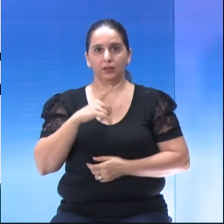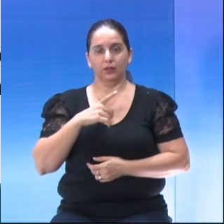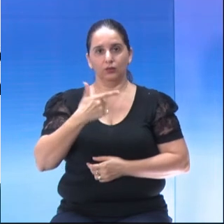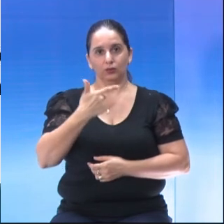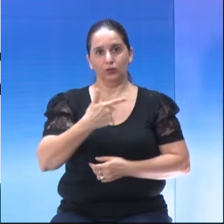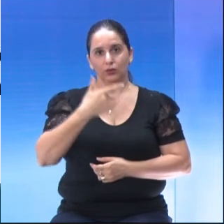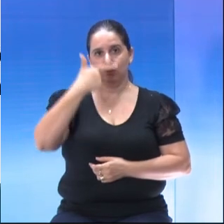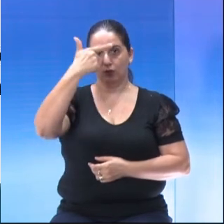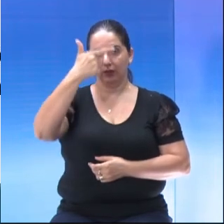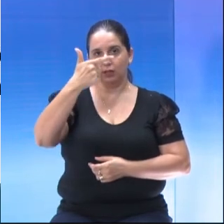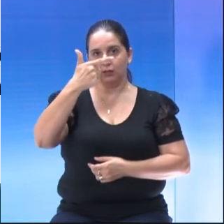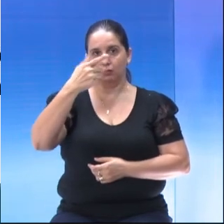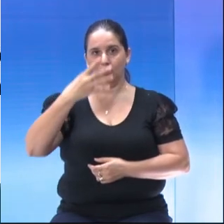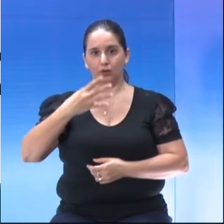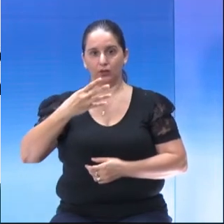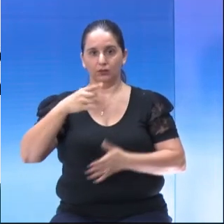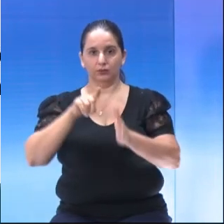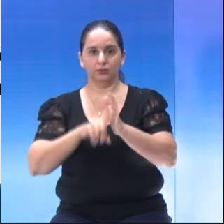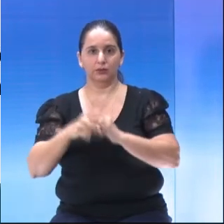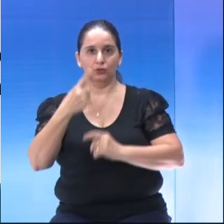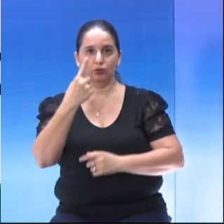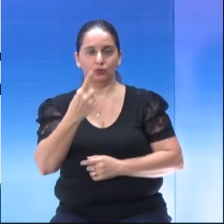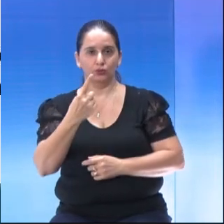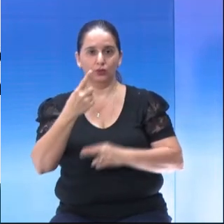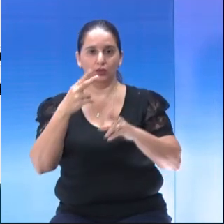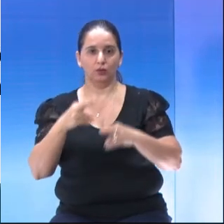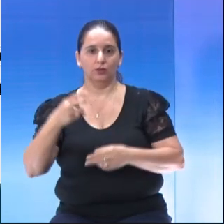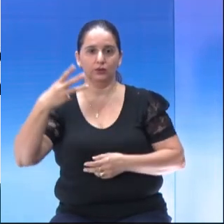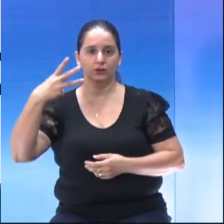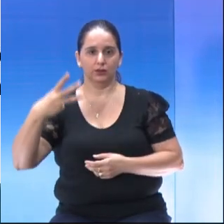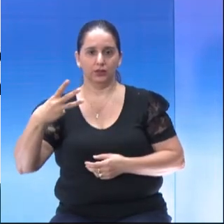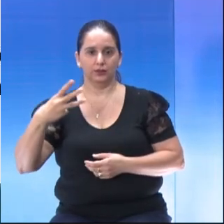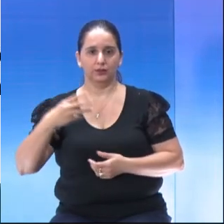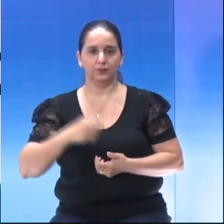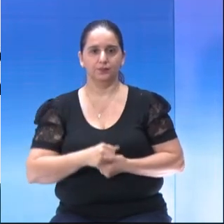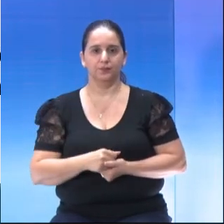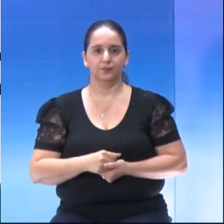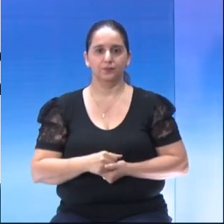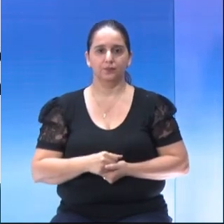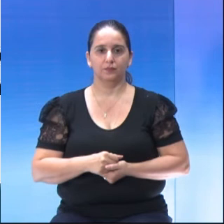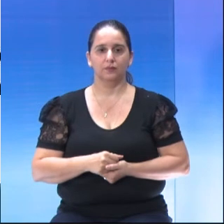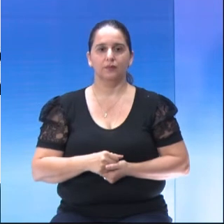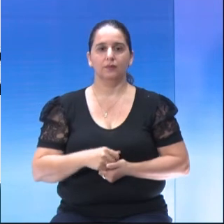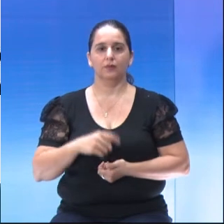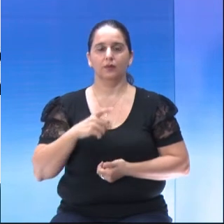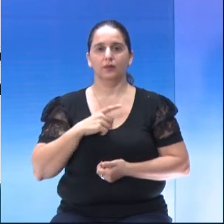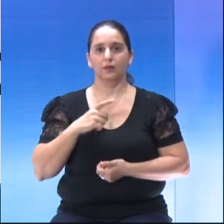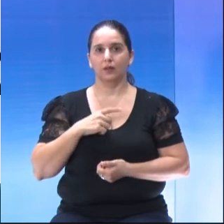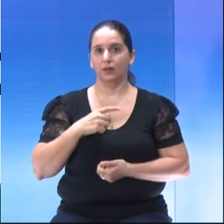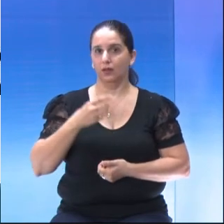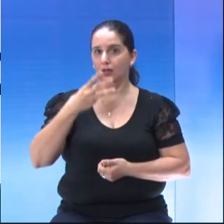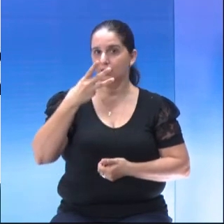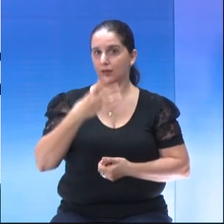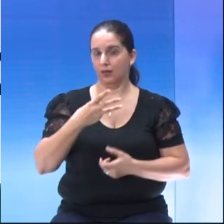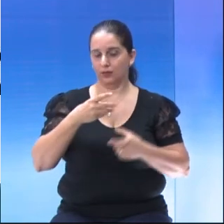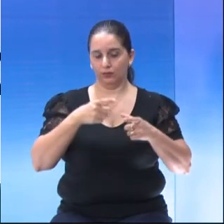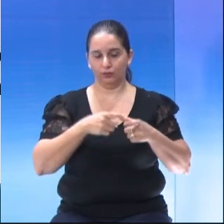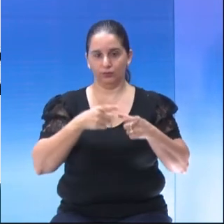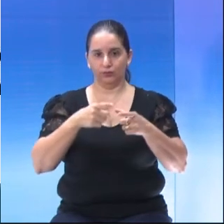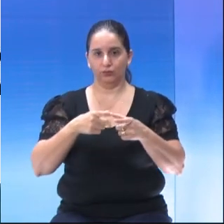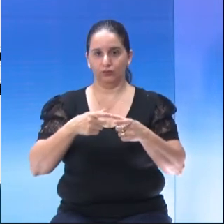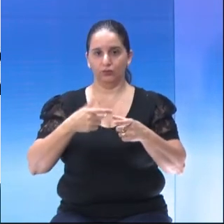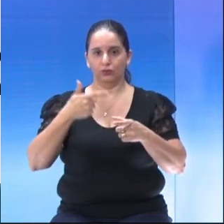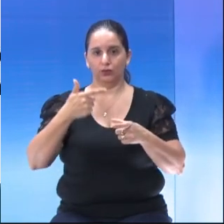aqui? Porque se eu tenho 2 ao quadrado, vale 4. Menos 1, 3. 3 discos.